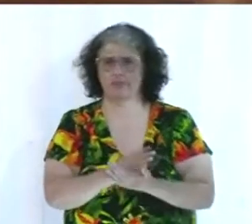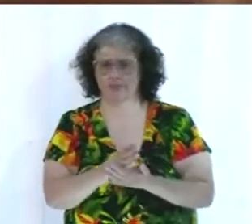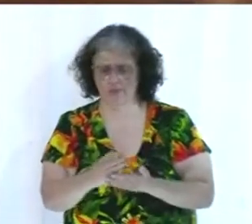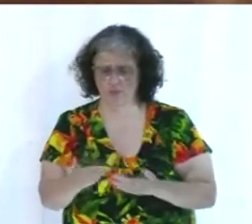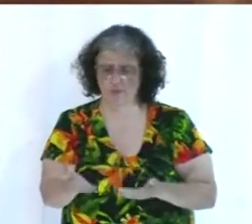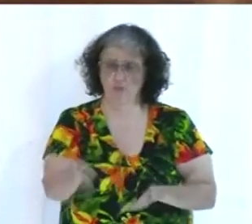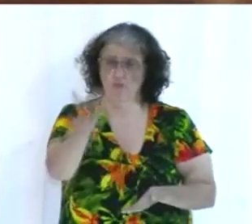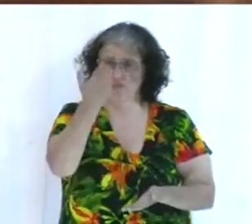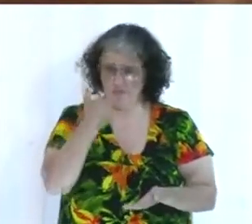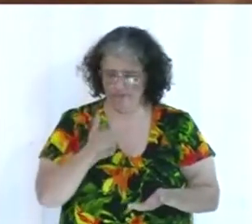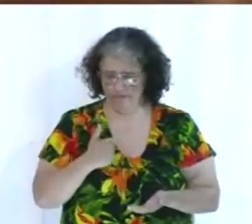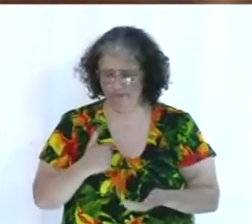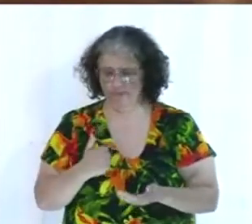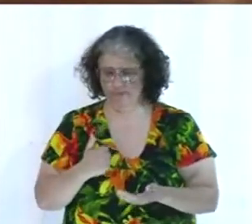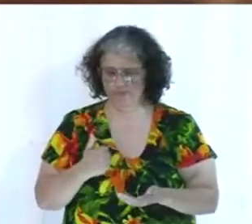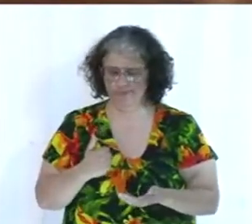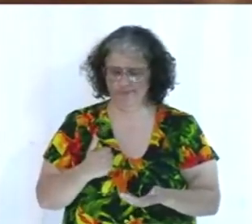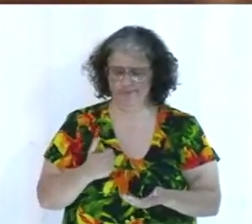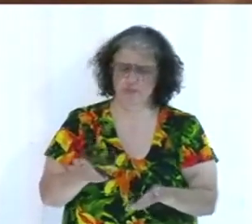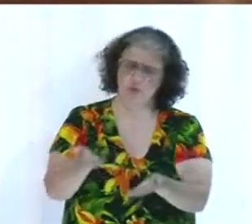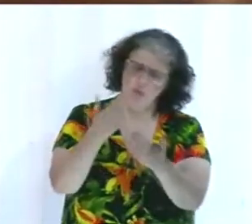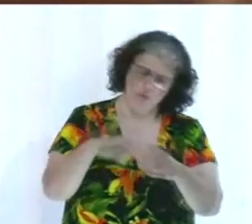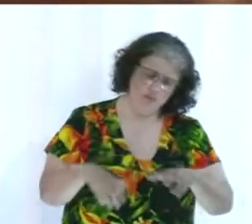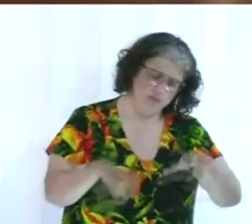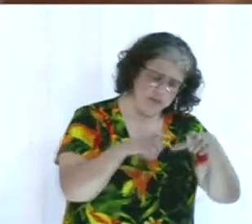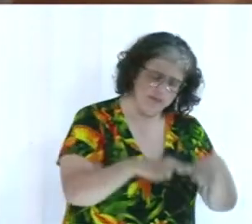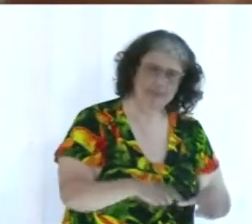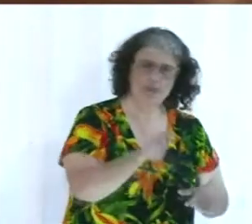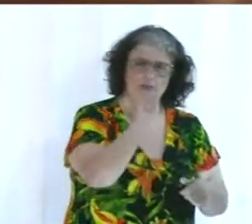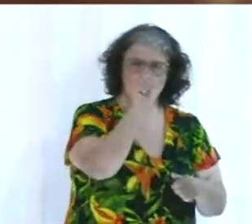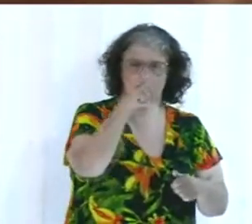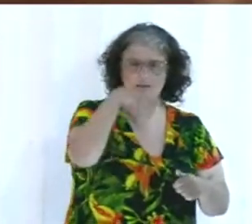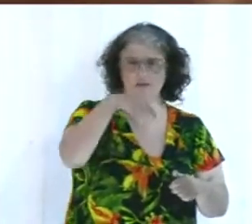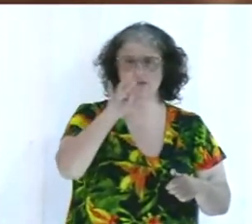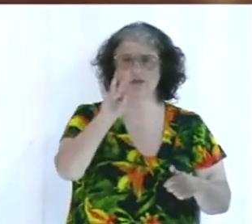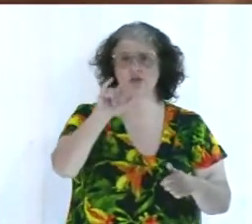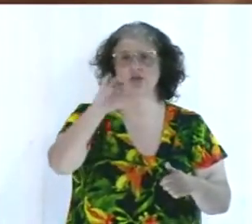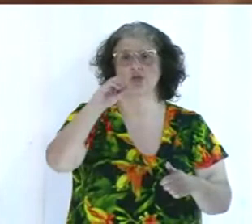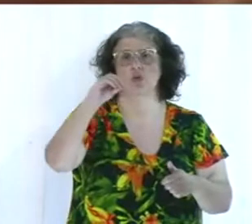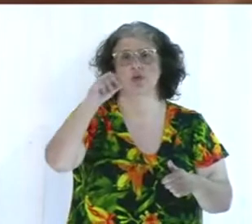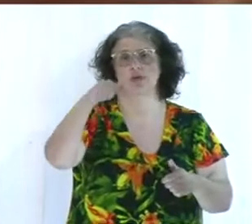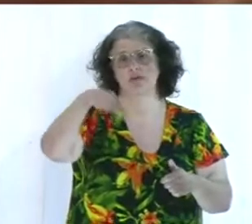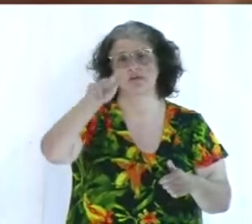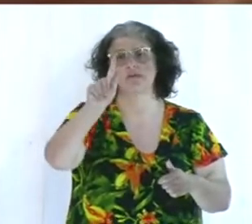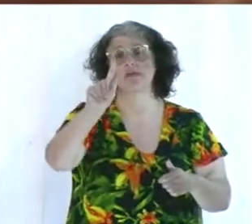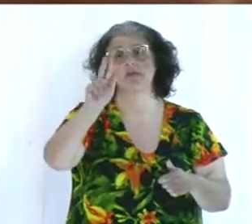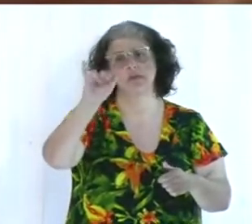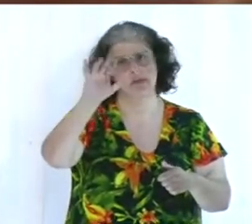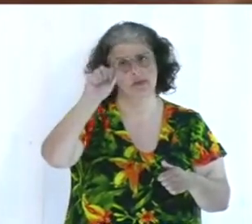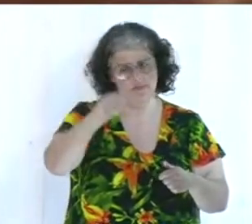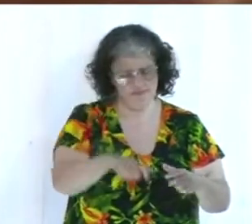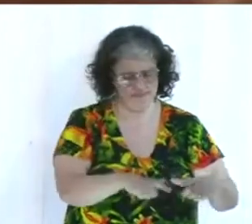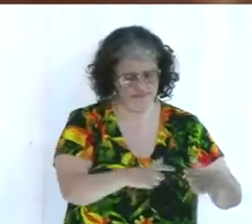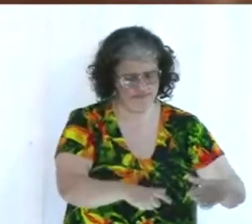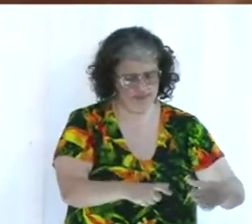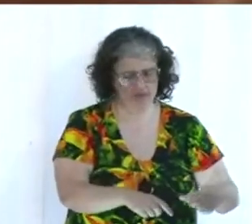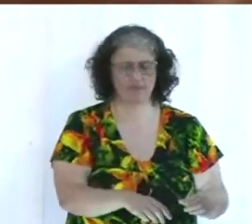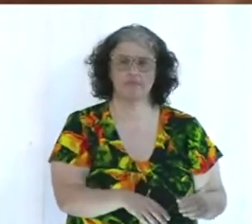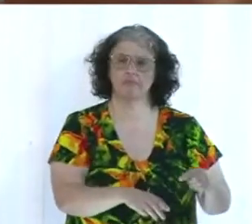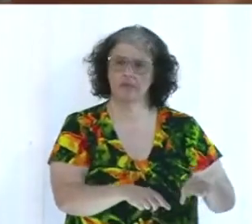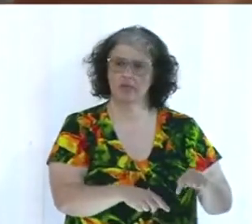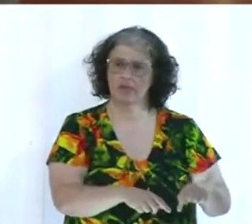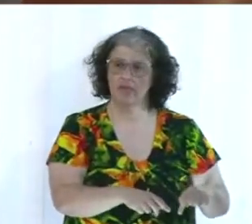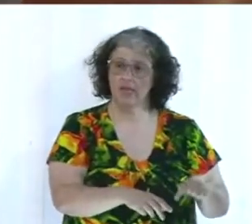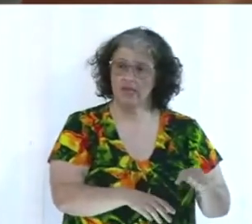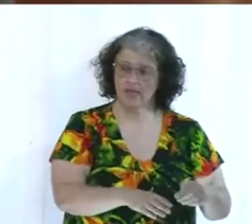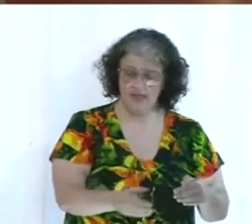da Síria, onde é a base da sua vida, da sua igreja, a igreja que enviara Paulo e Barnabé, ainda quando se chamava Saulo,